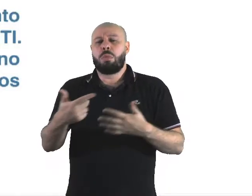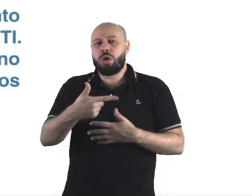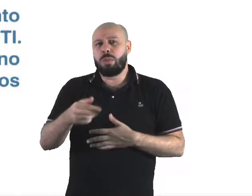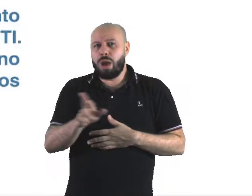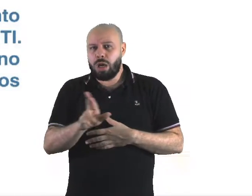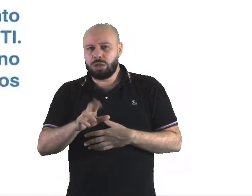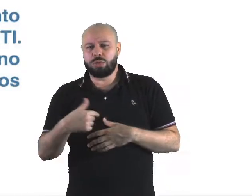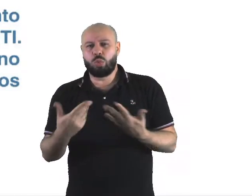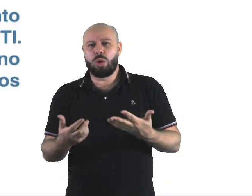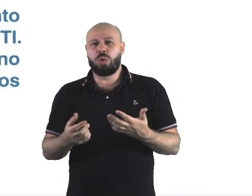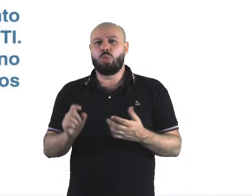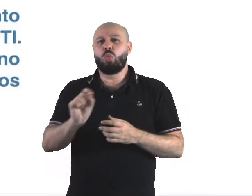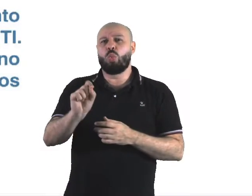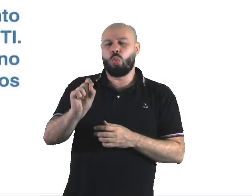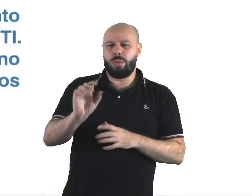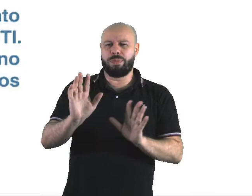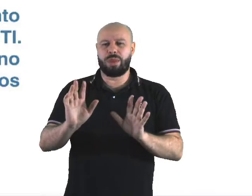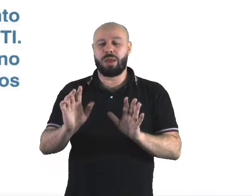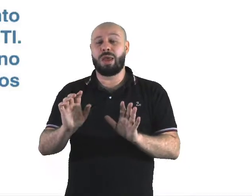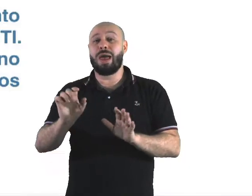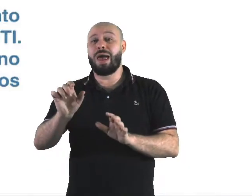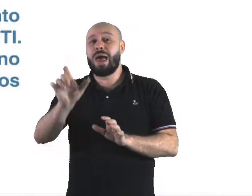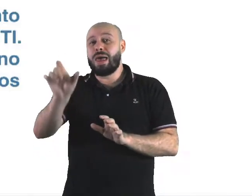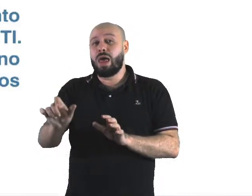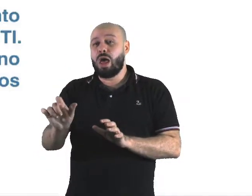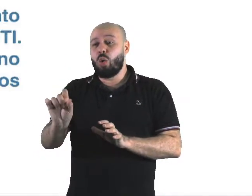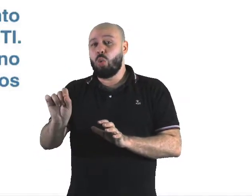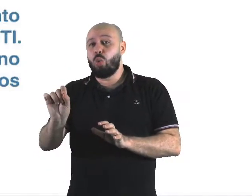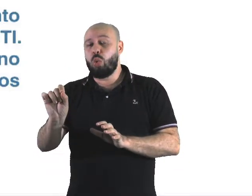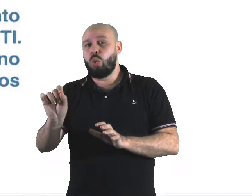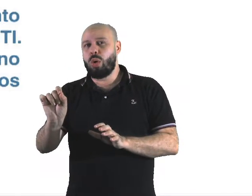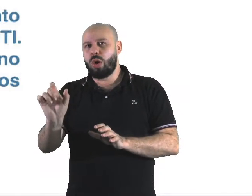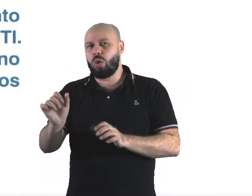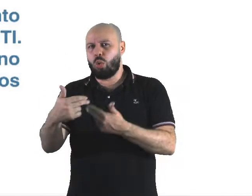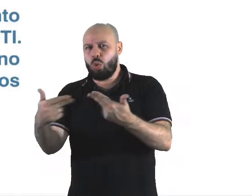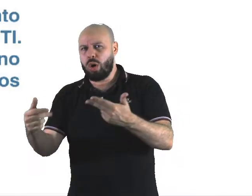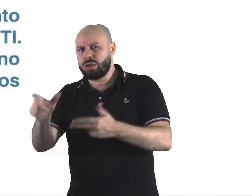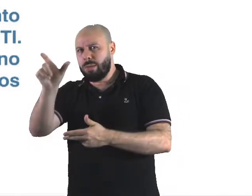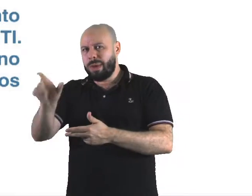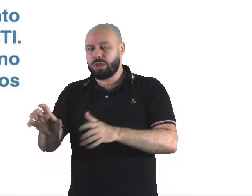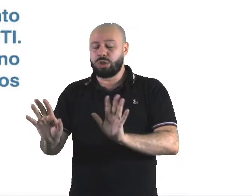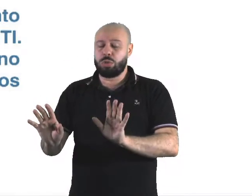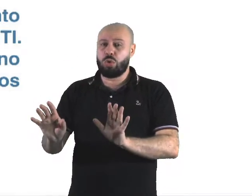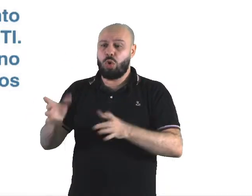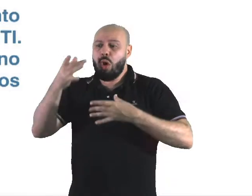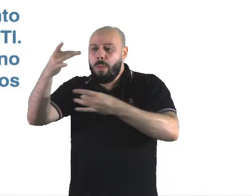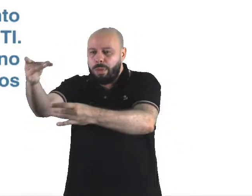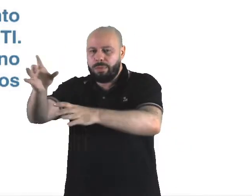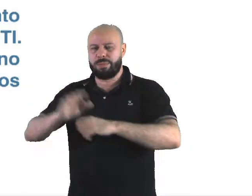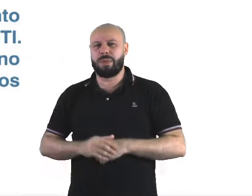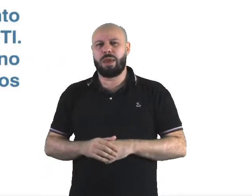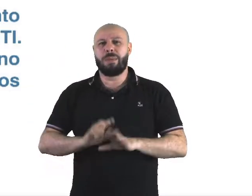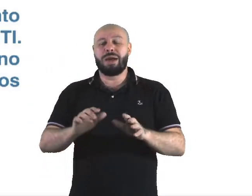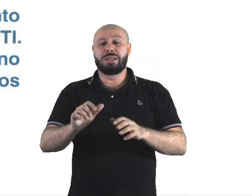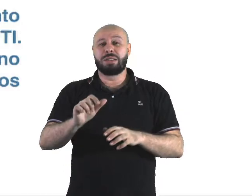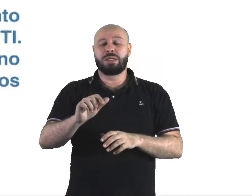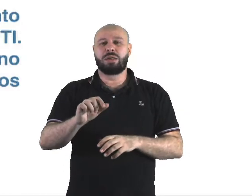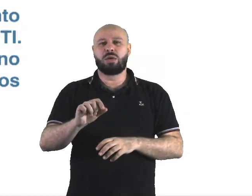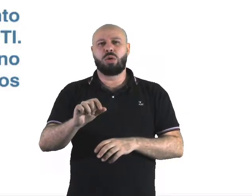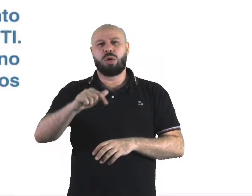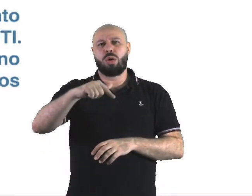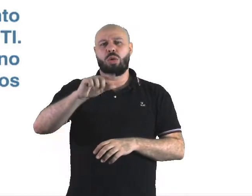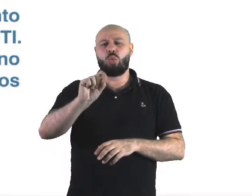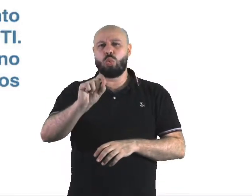apenas ao que. O quem vai se referir a pessoas ou a coisas personificadas. Embora o uso de que ou de